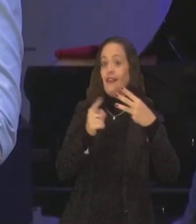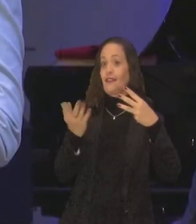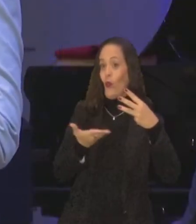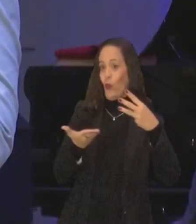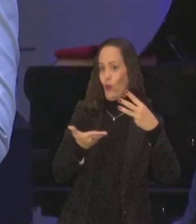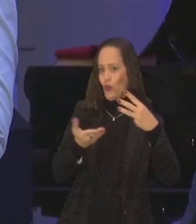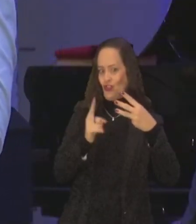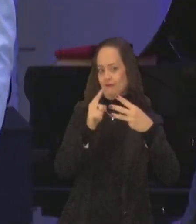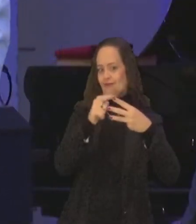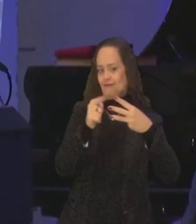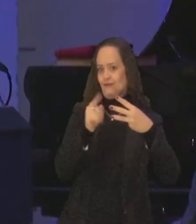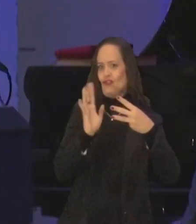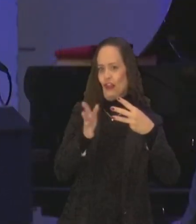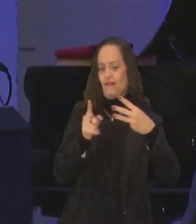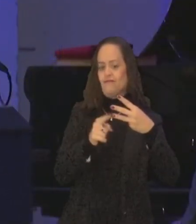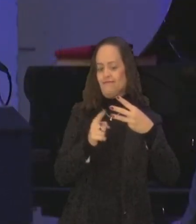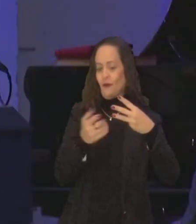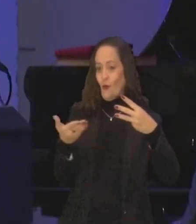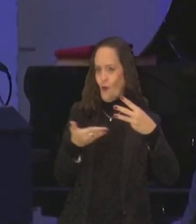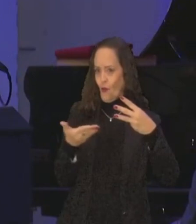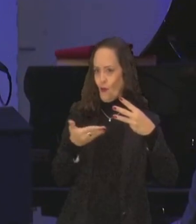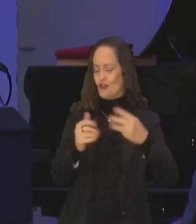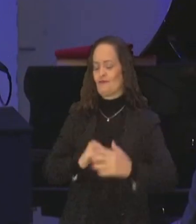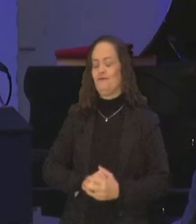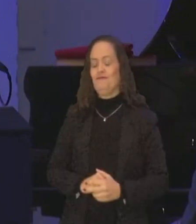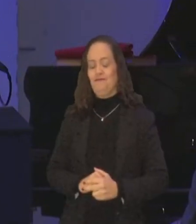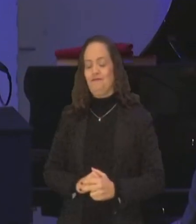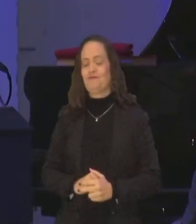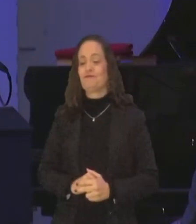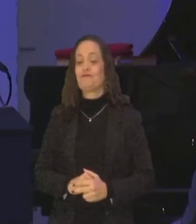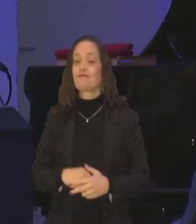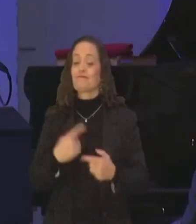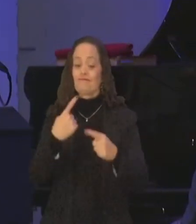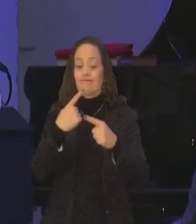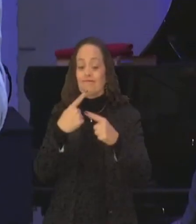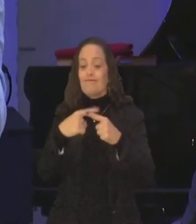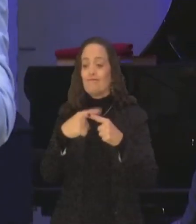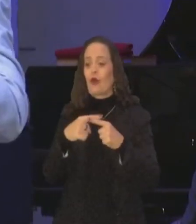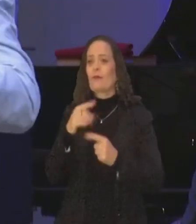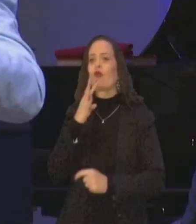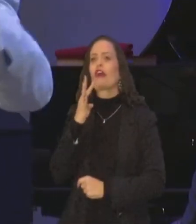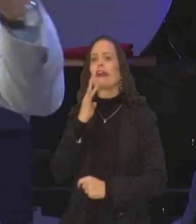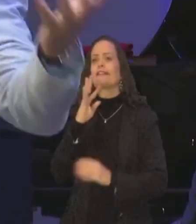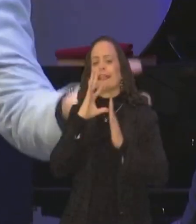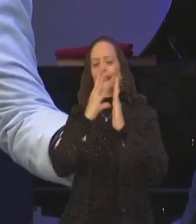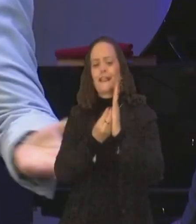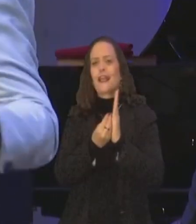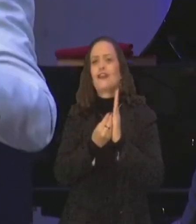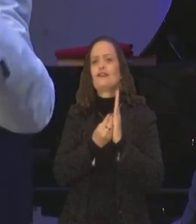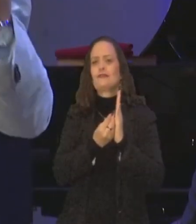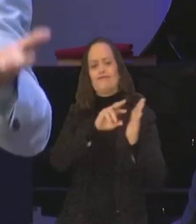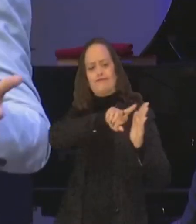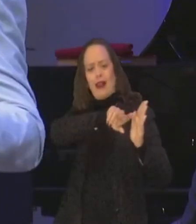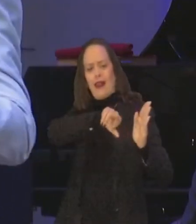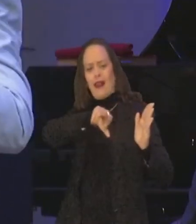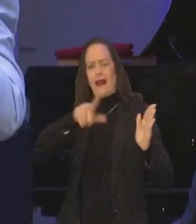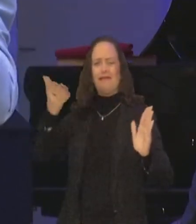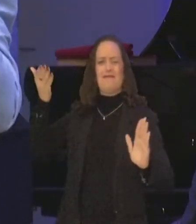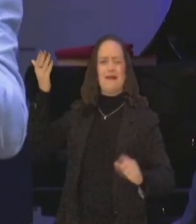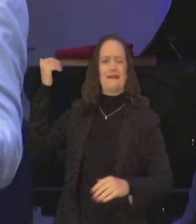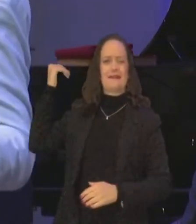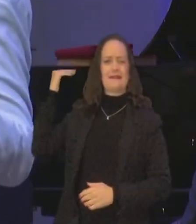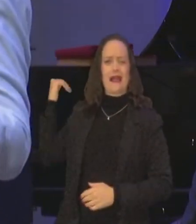perceberá a atualidade desta mensagem, tendo como pano de fundo aquele tempo, aquela época,